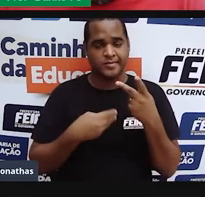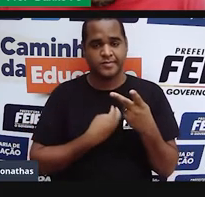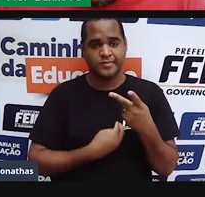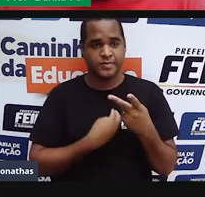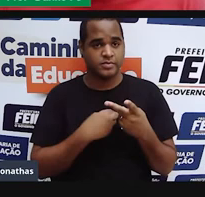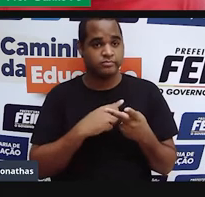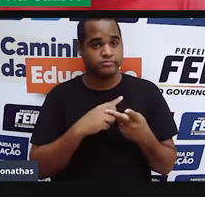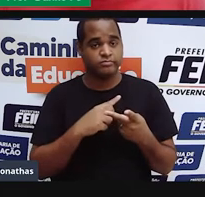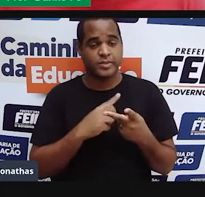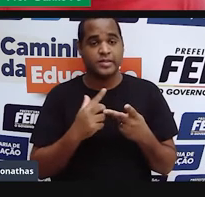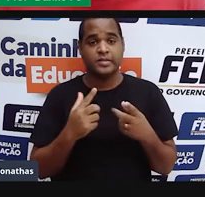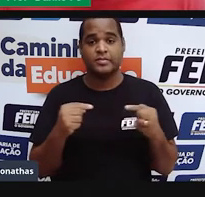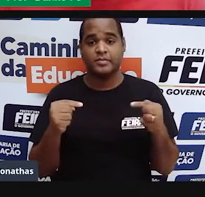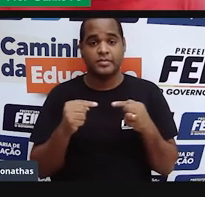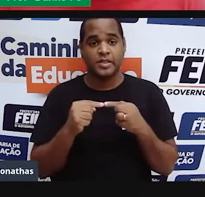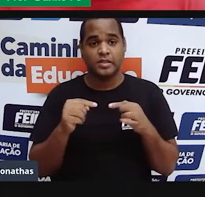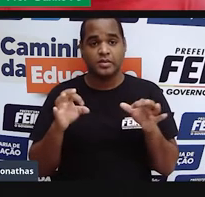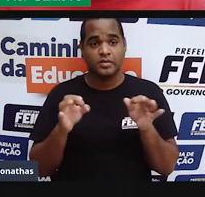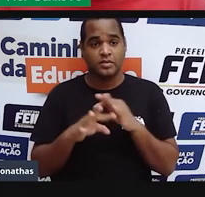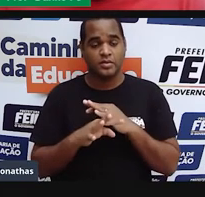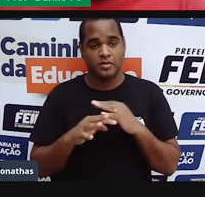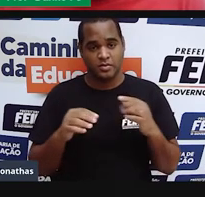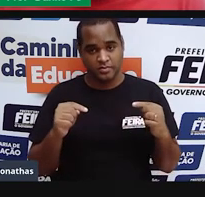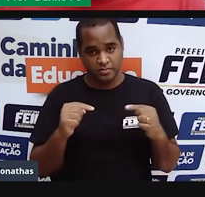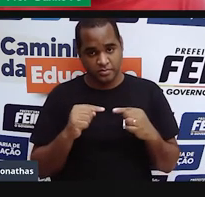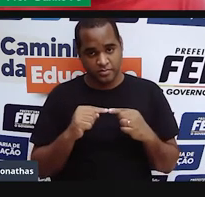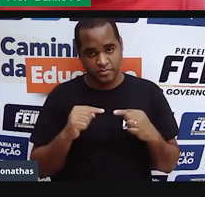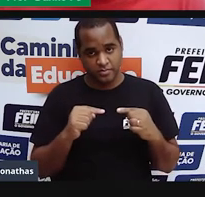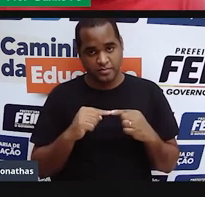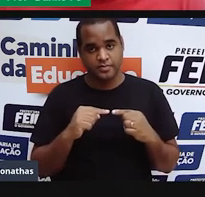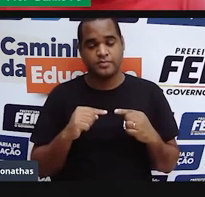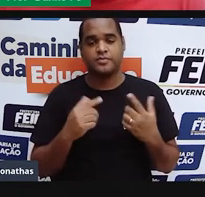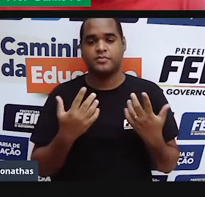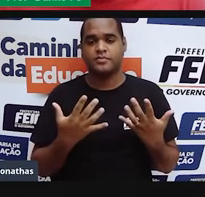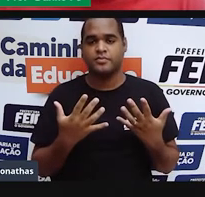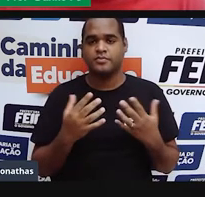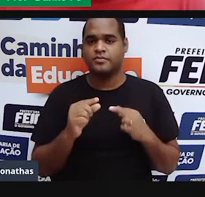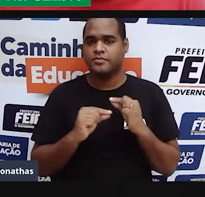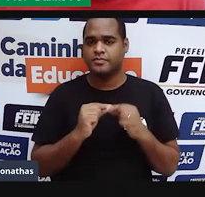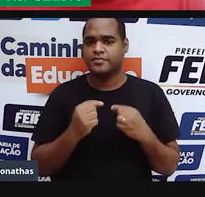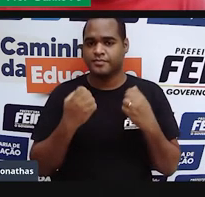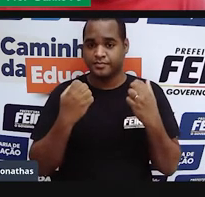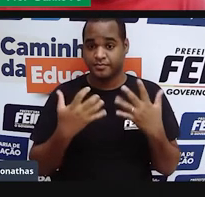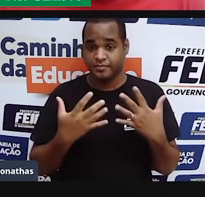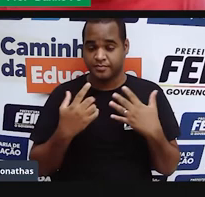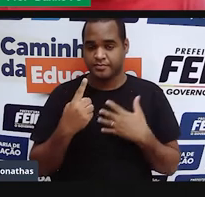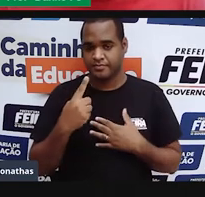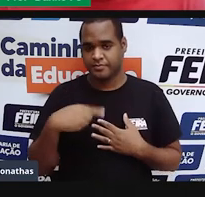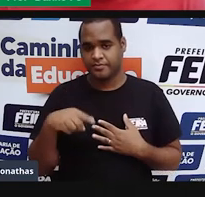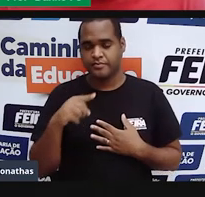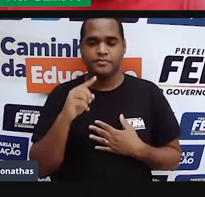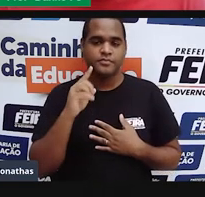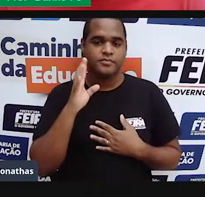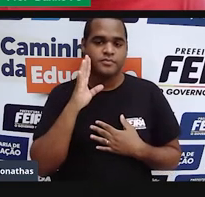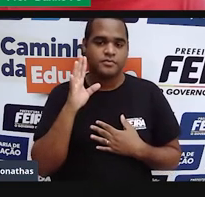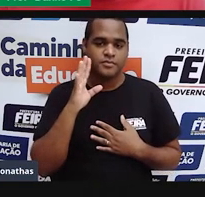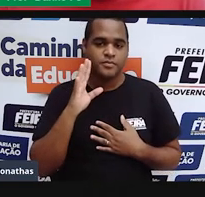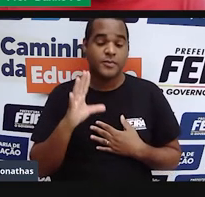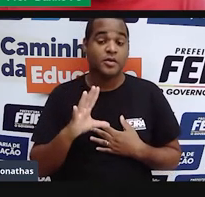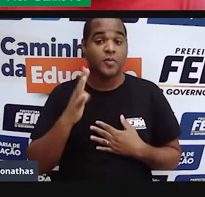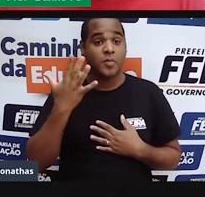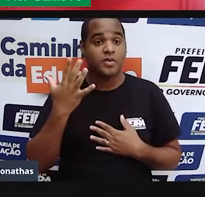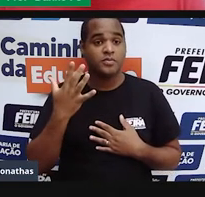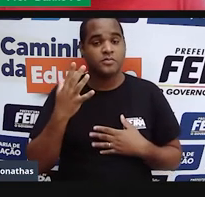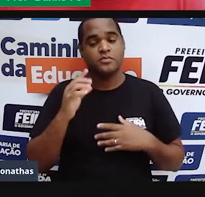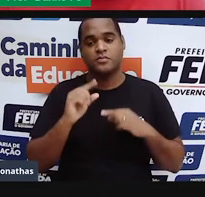é encerrado quando o ex-presidente do Paraguai é morto. Mas o que acontece é um verdadeiro